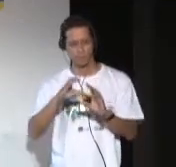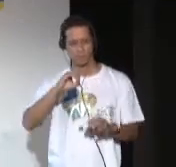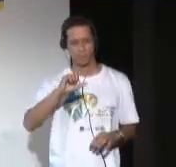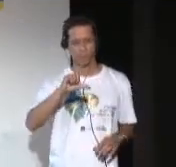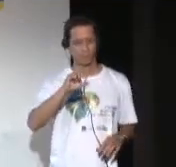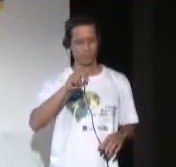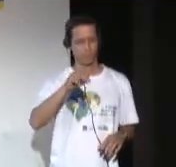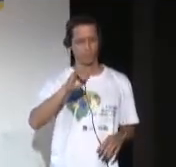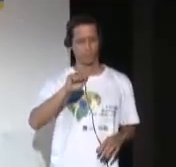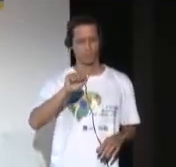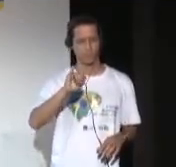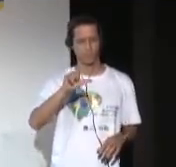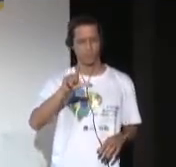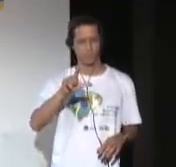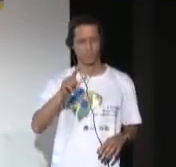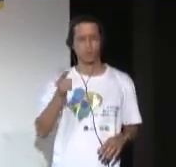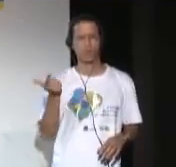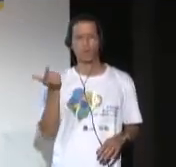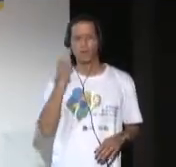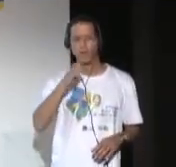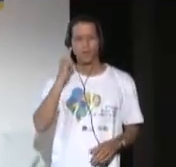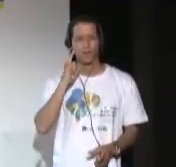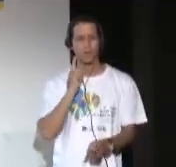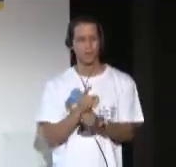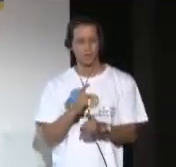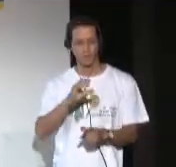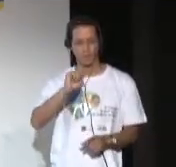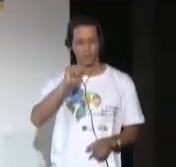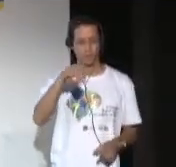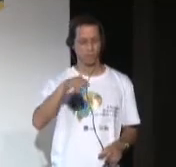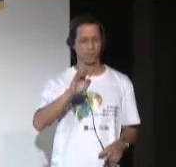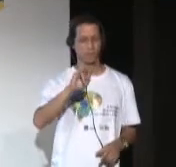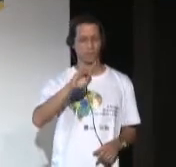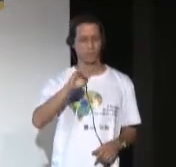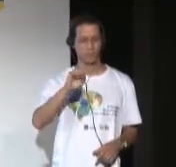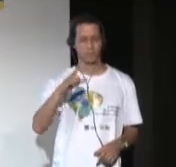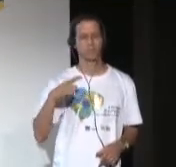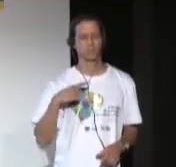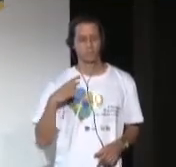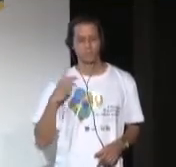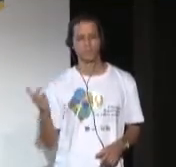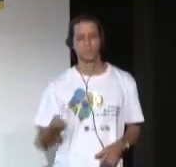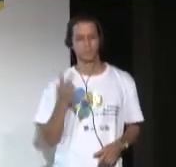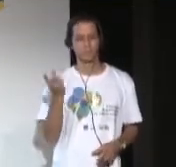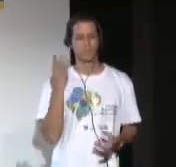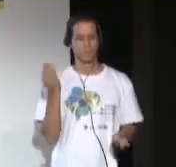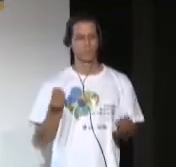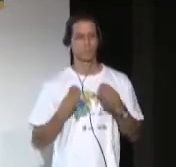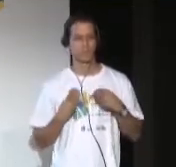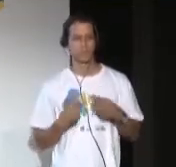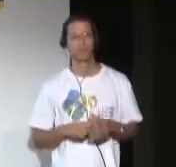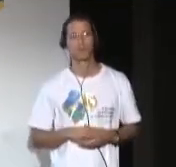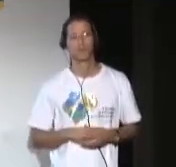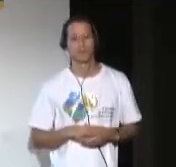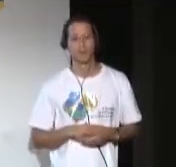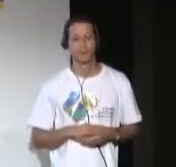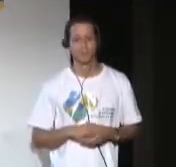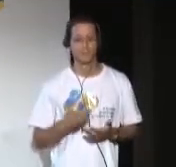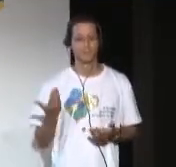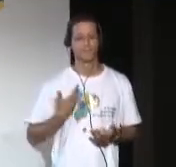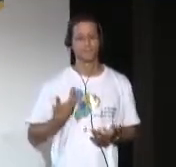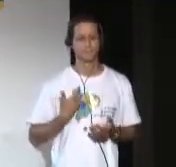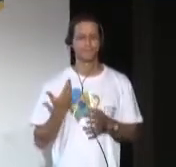questão da avaliação agora foi retirada do Ministério e agora se tornou uma instituição autônoma. Uma instituição